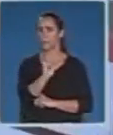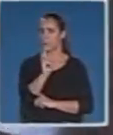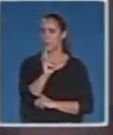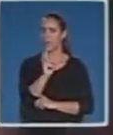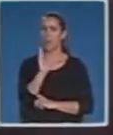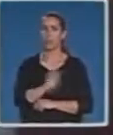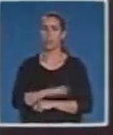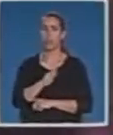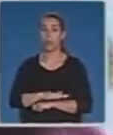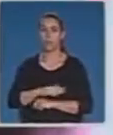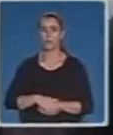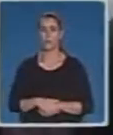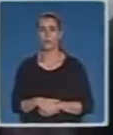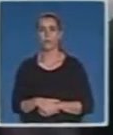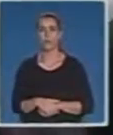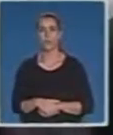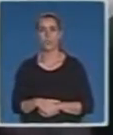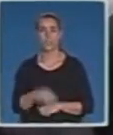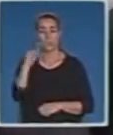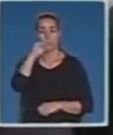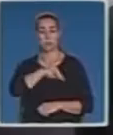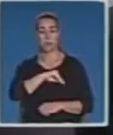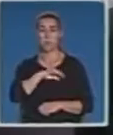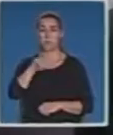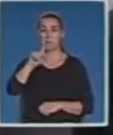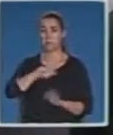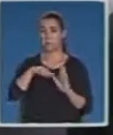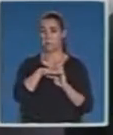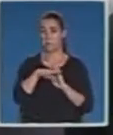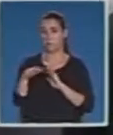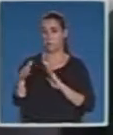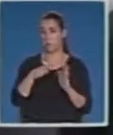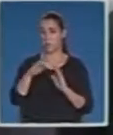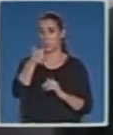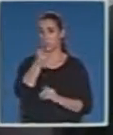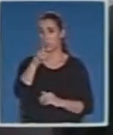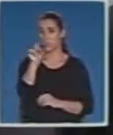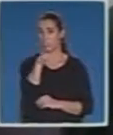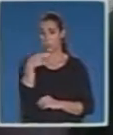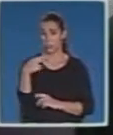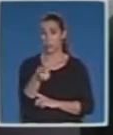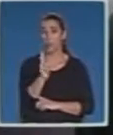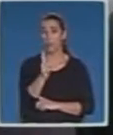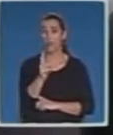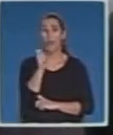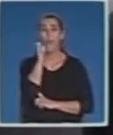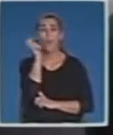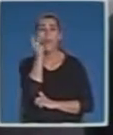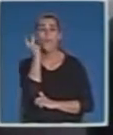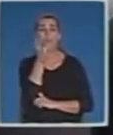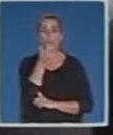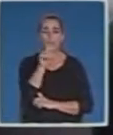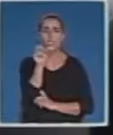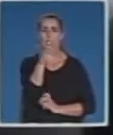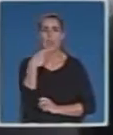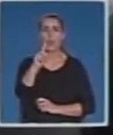demasiado baixos. A soldada média mensal de um pescador foi 56 euros. Portanto, quem é que sobrevive com 56